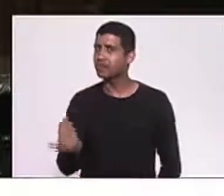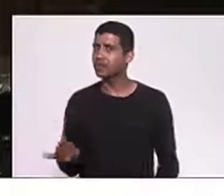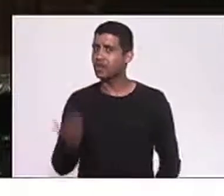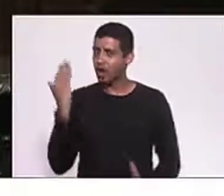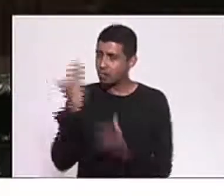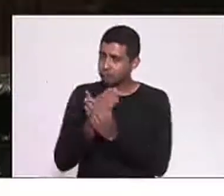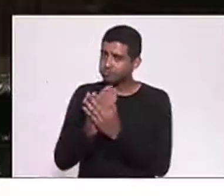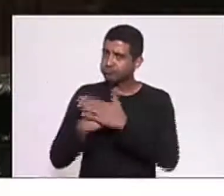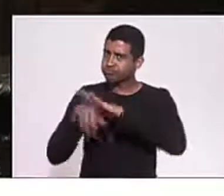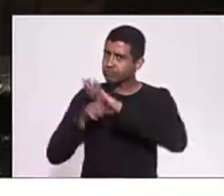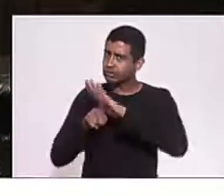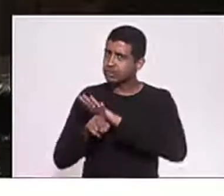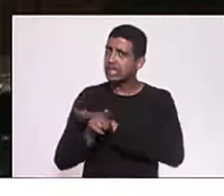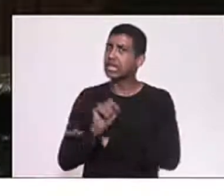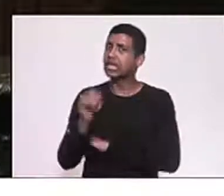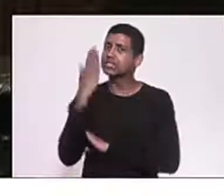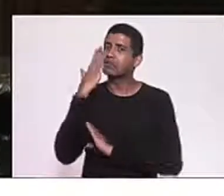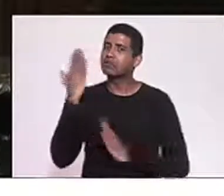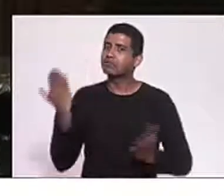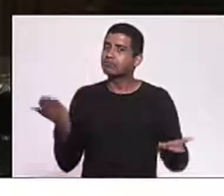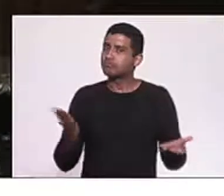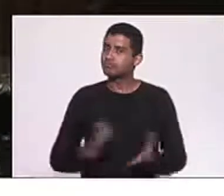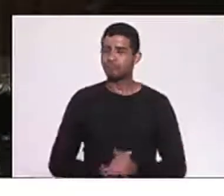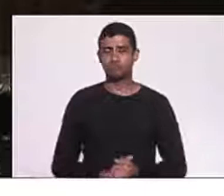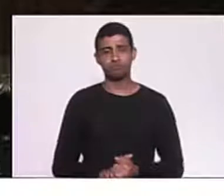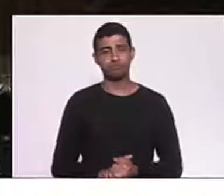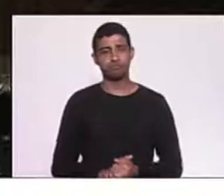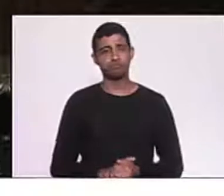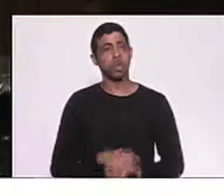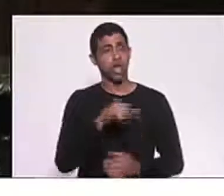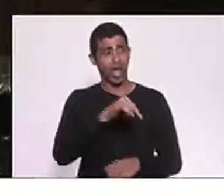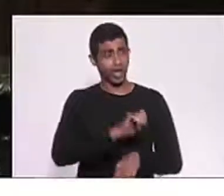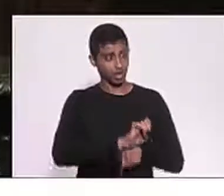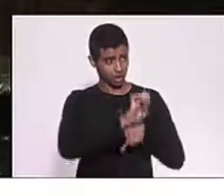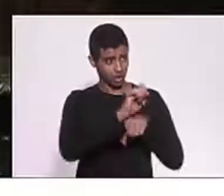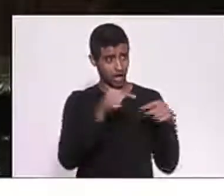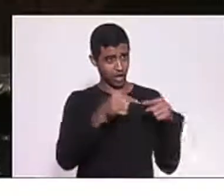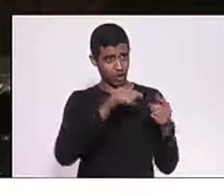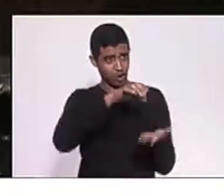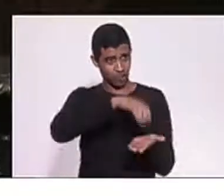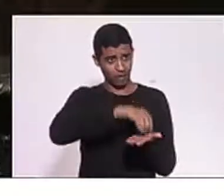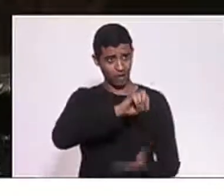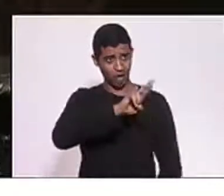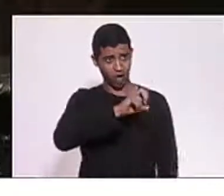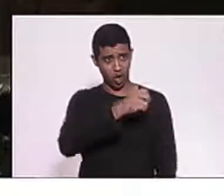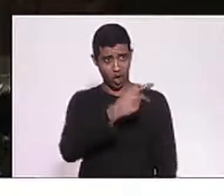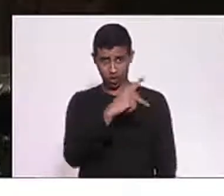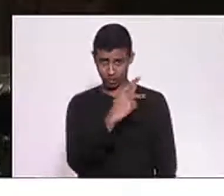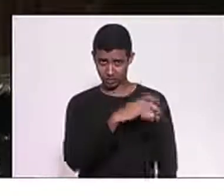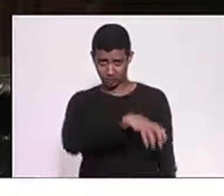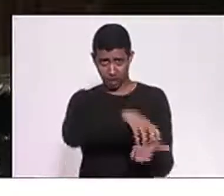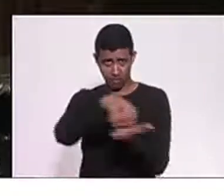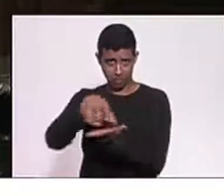procedimento investigativo? O Estado aqui, através dos seus órgãos policiais,